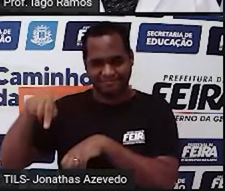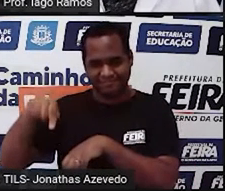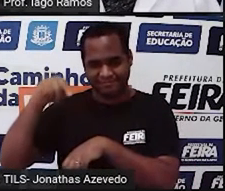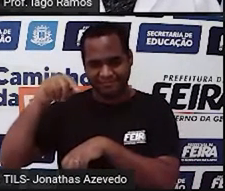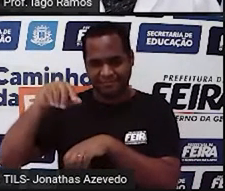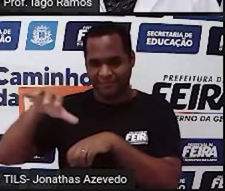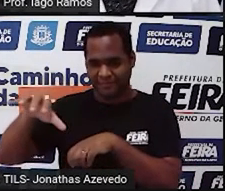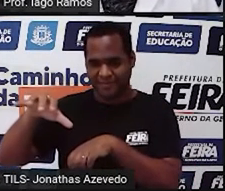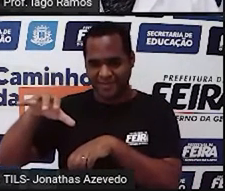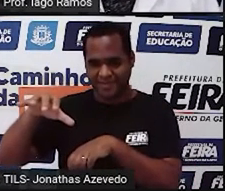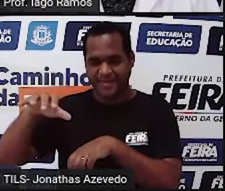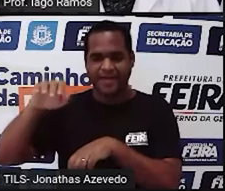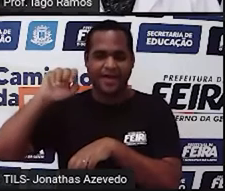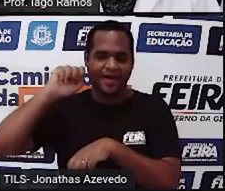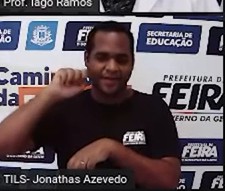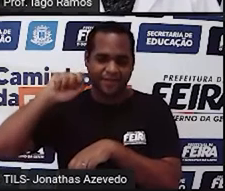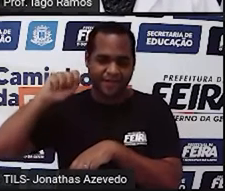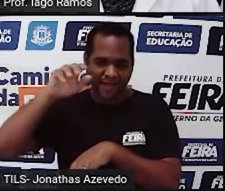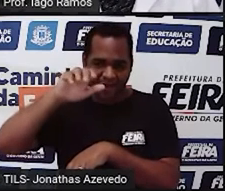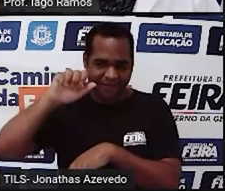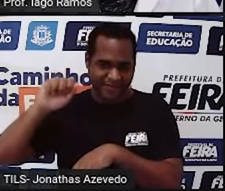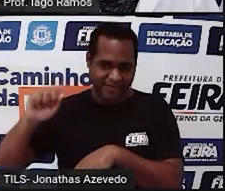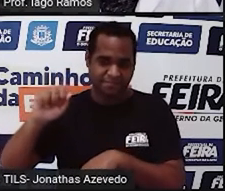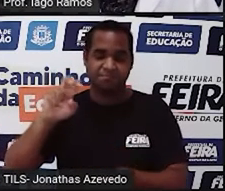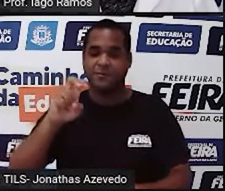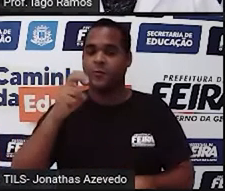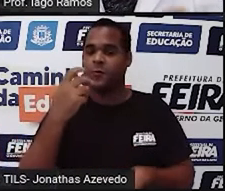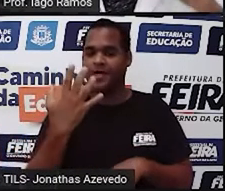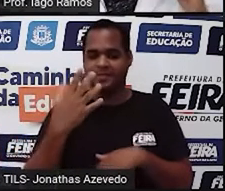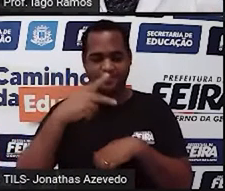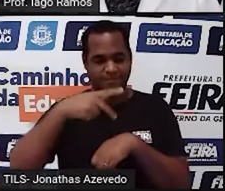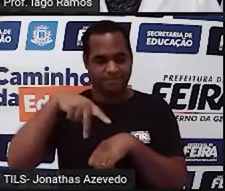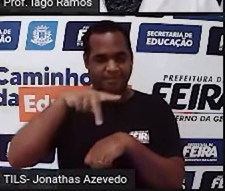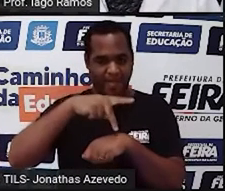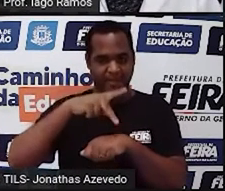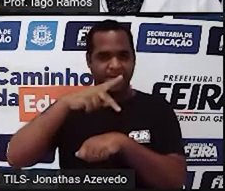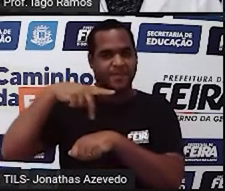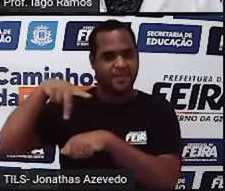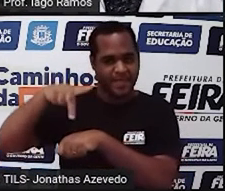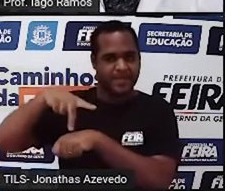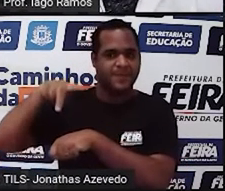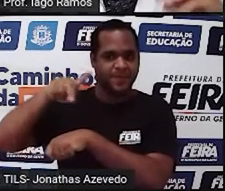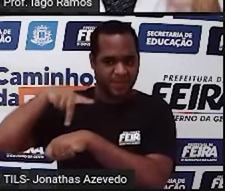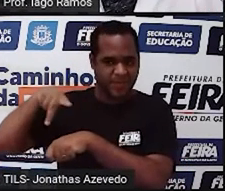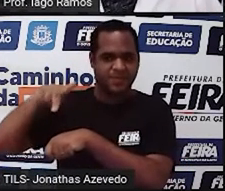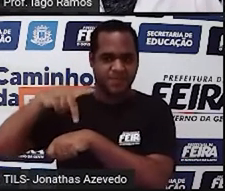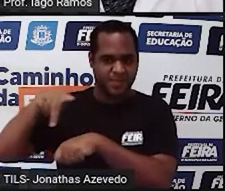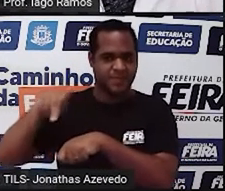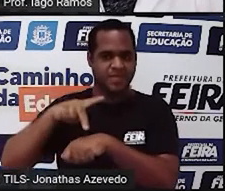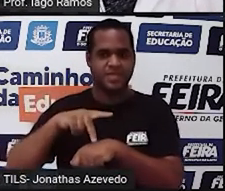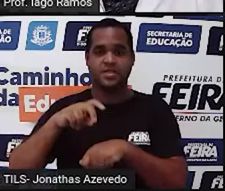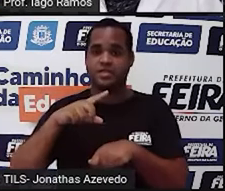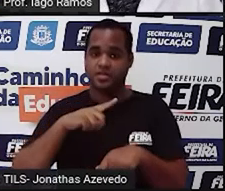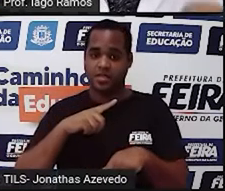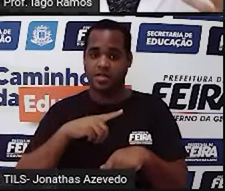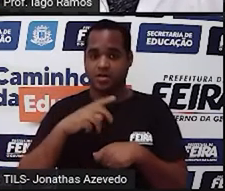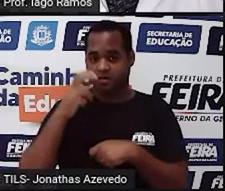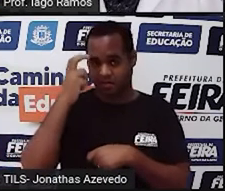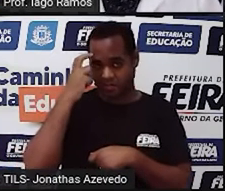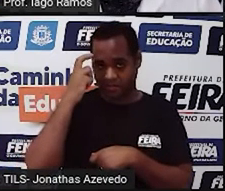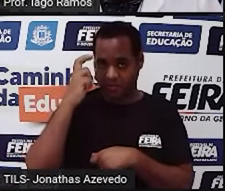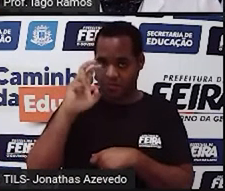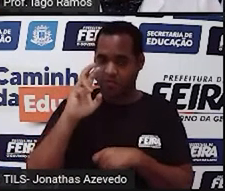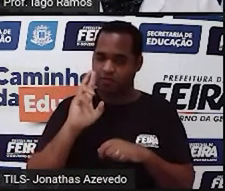a gente tem lá 54 países e 54 países com culturas